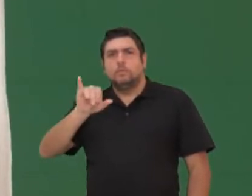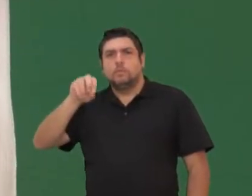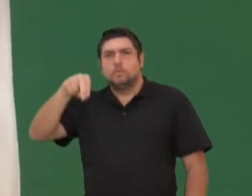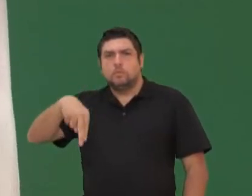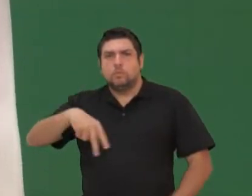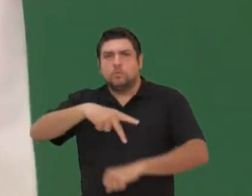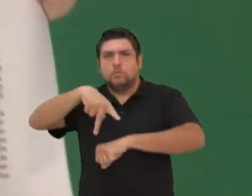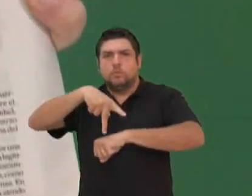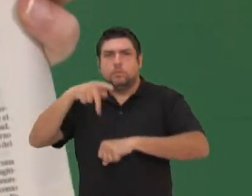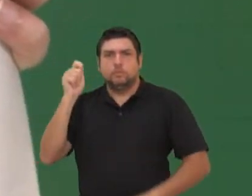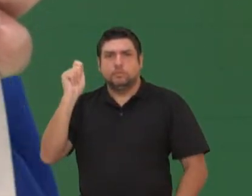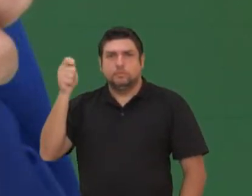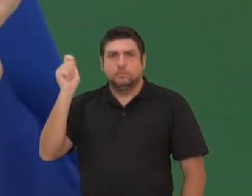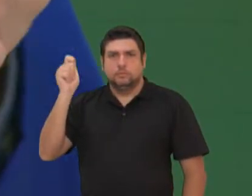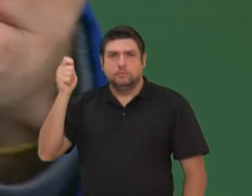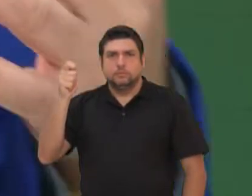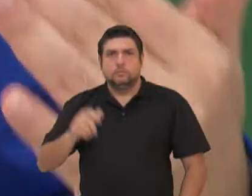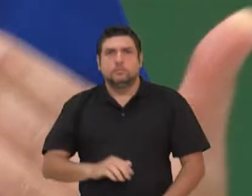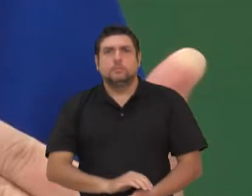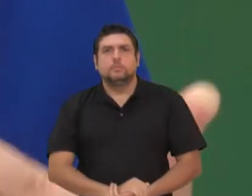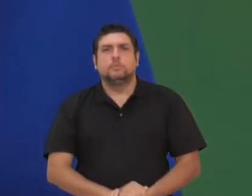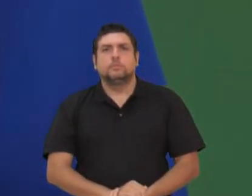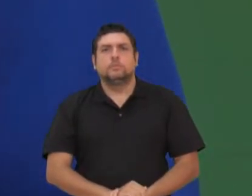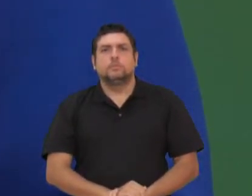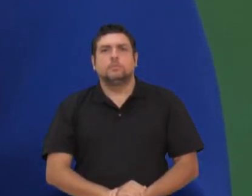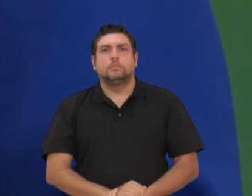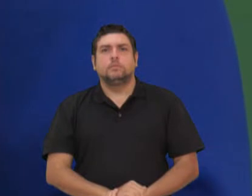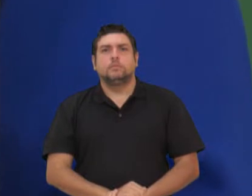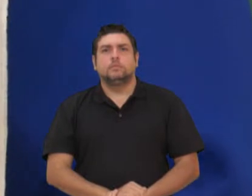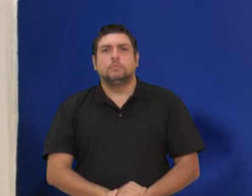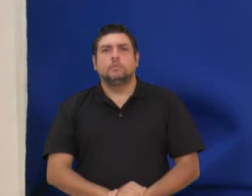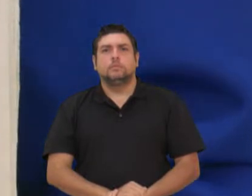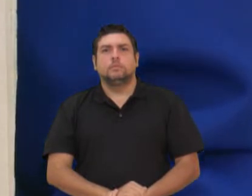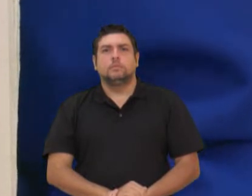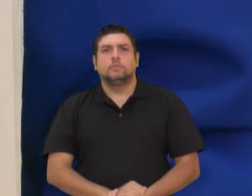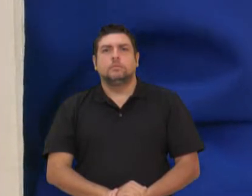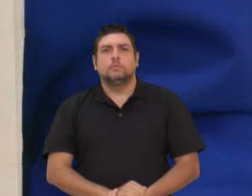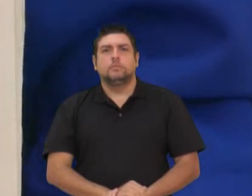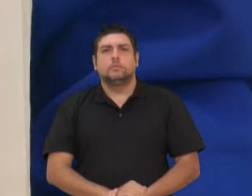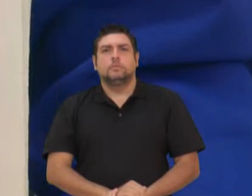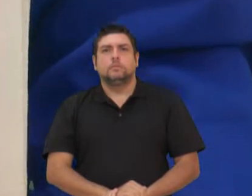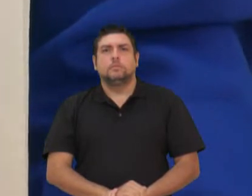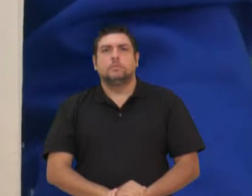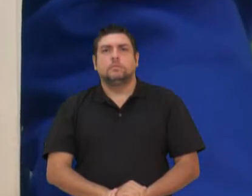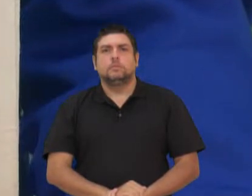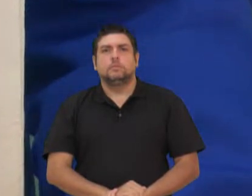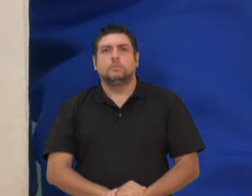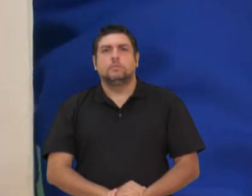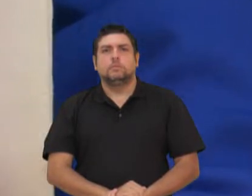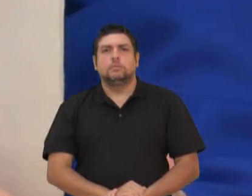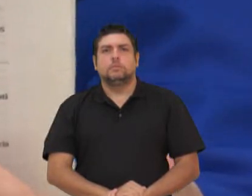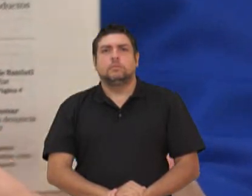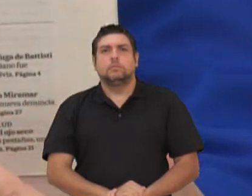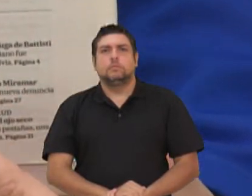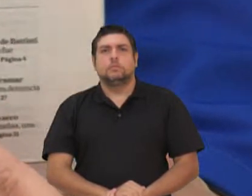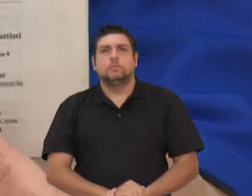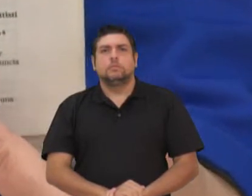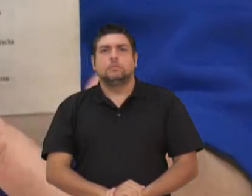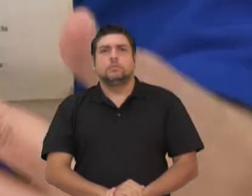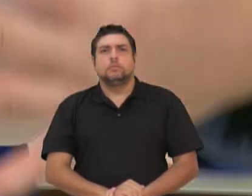muchos titulares, ¿sí? Vários titulares que justamente nós temos a ideia dessas características